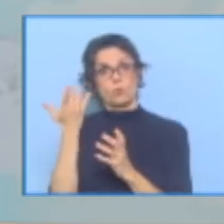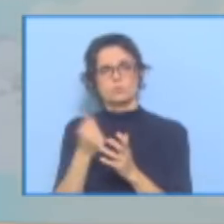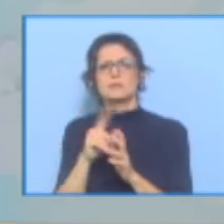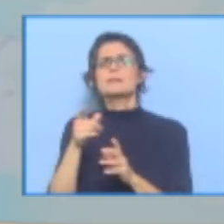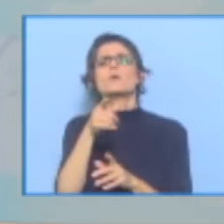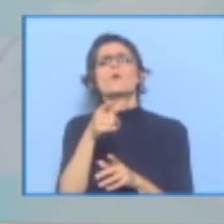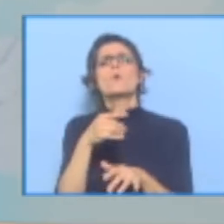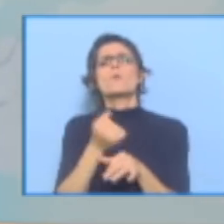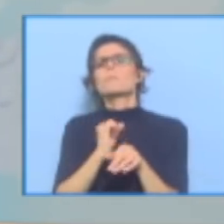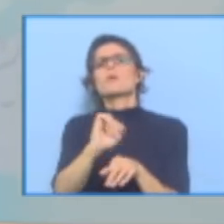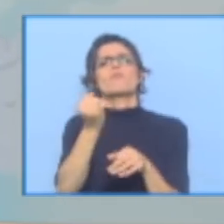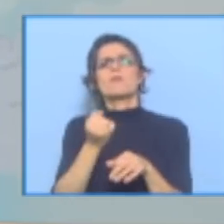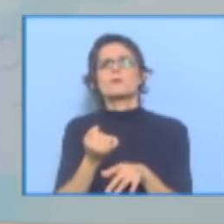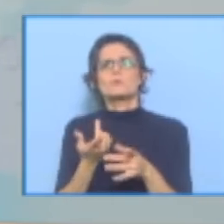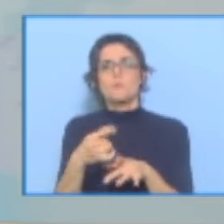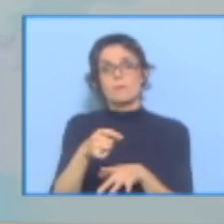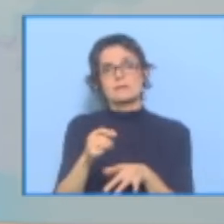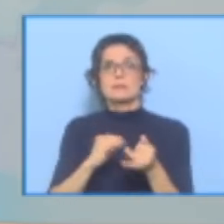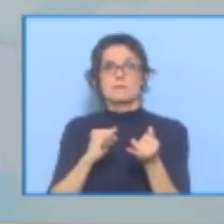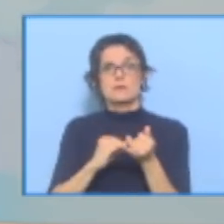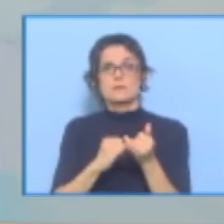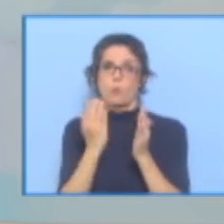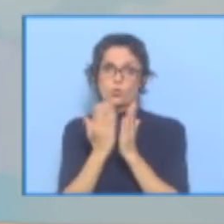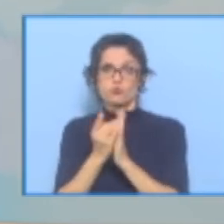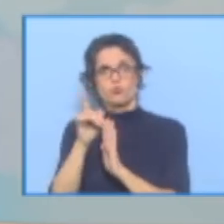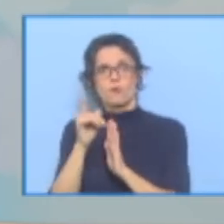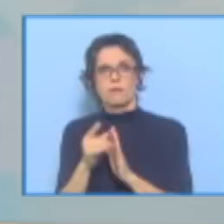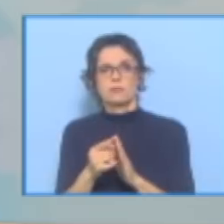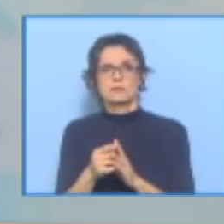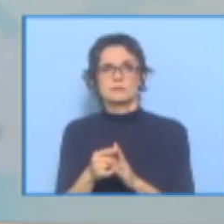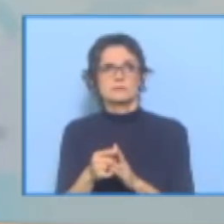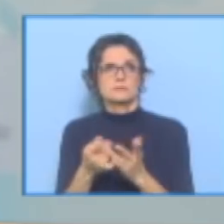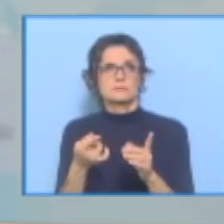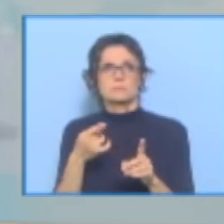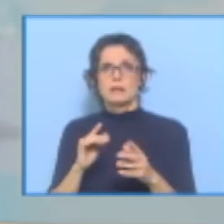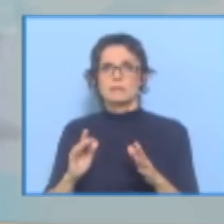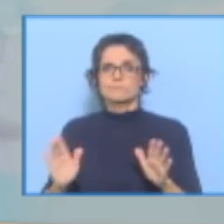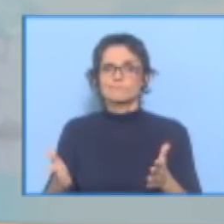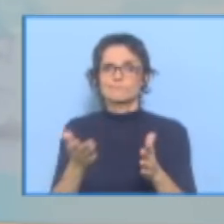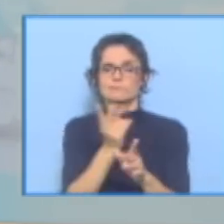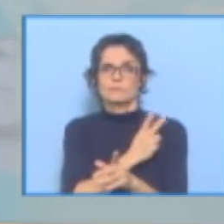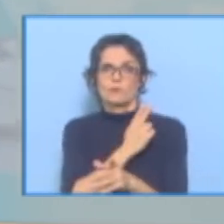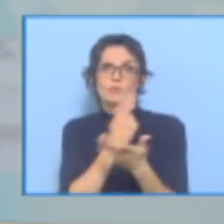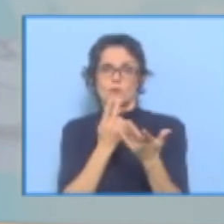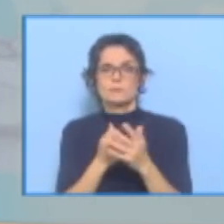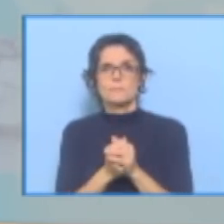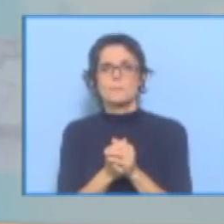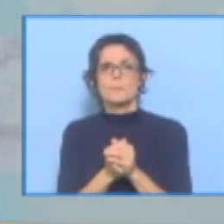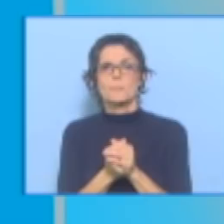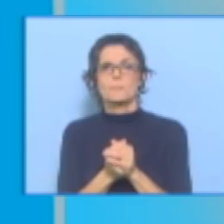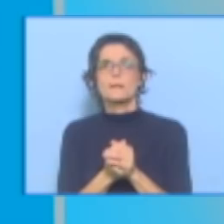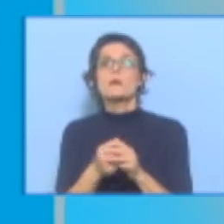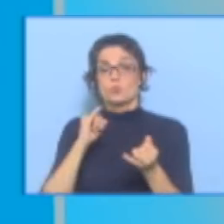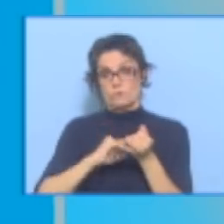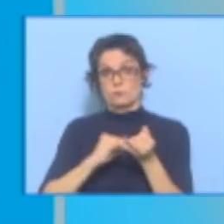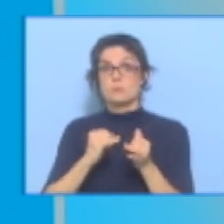para dinamizar, de facto, aquilo que a faculdade e que o curso pode proporcionar? Então, a Associação de